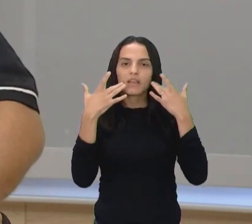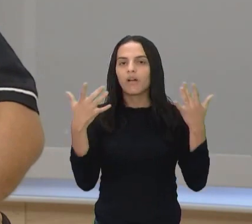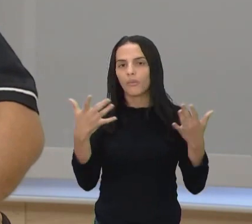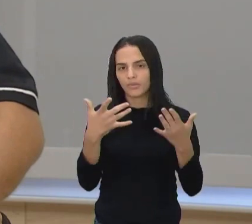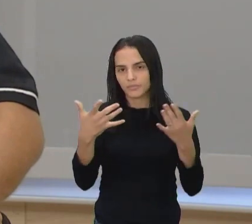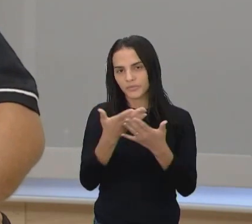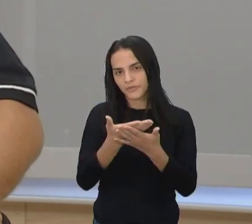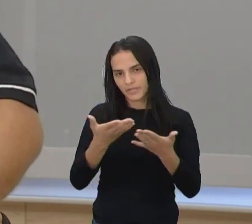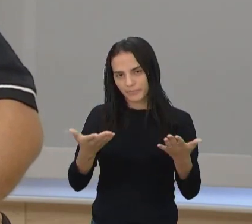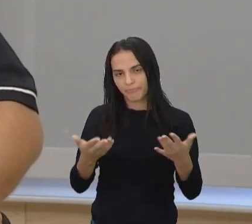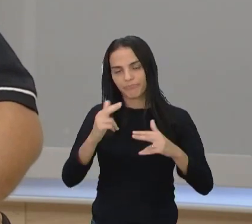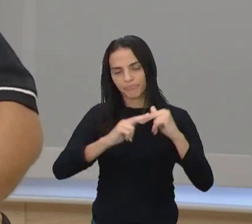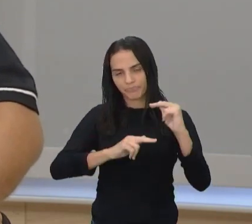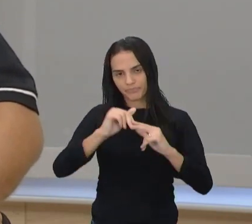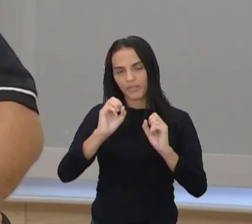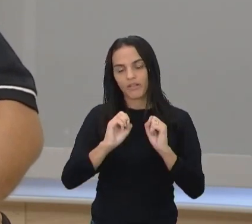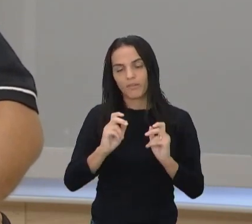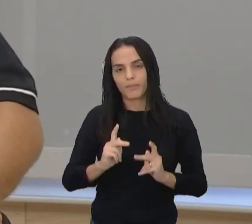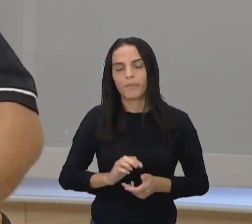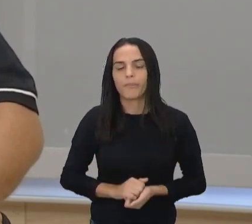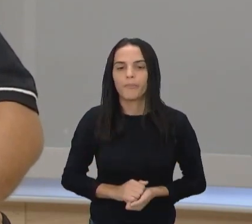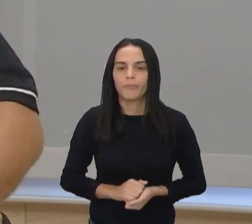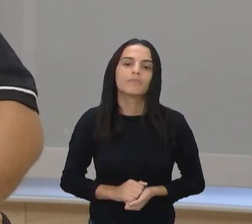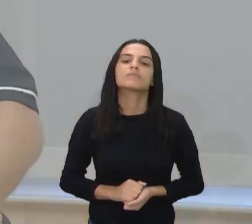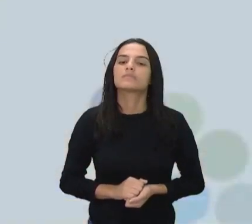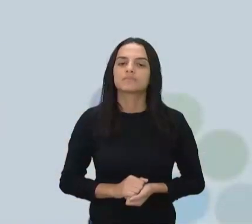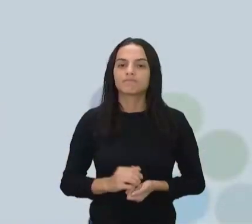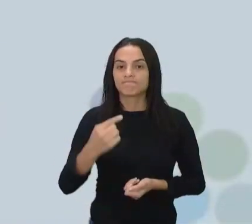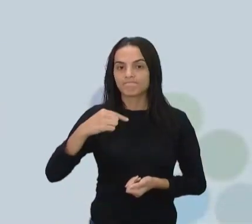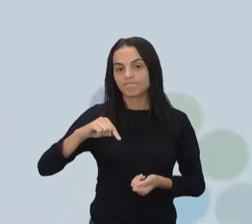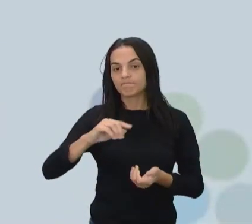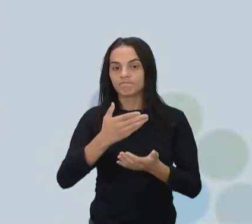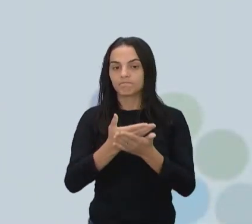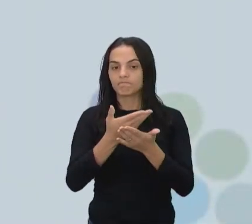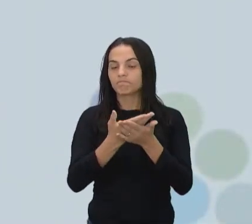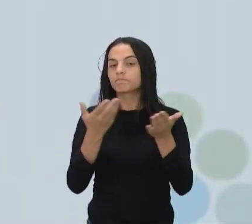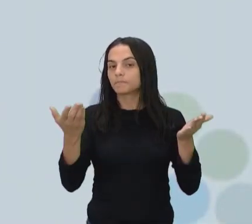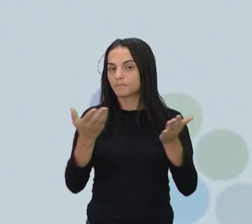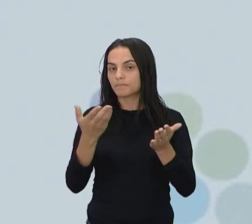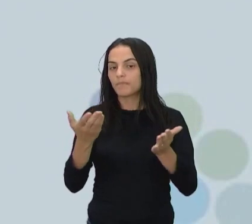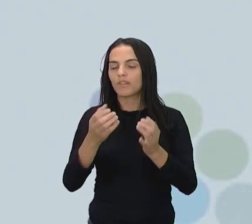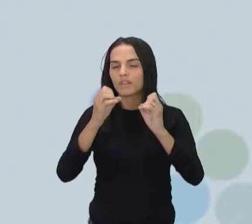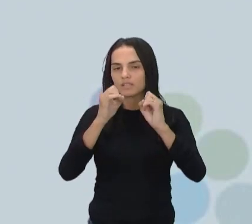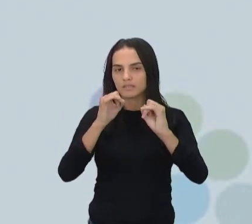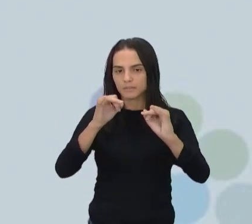aí desse material. Então, a nossa aula de hoje vai abordar